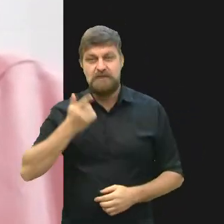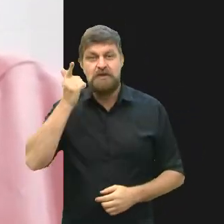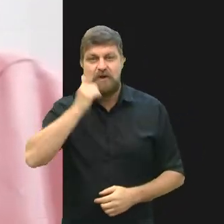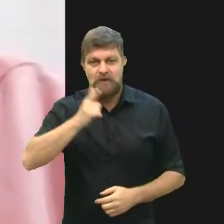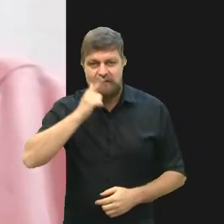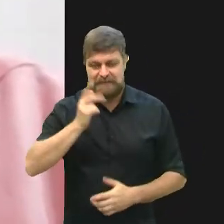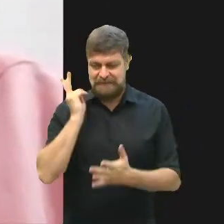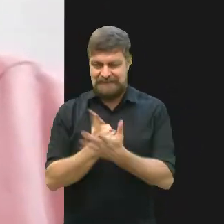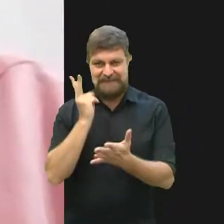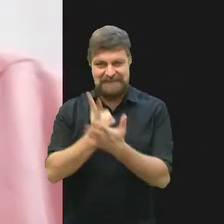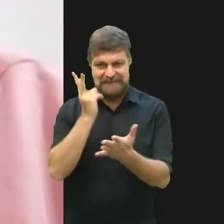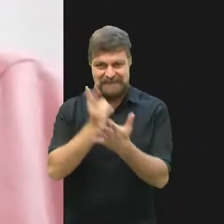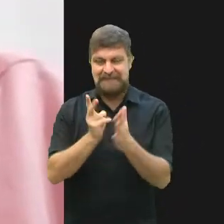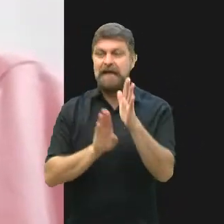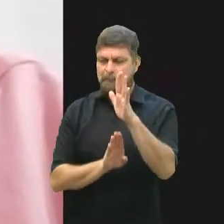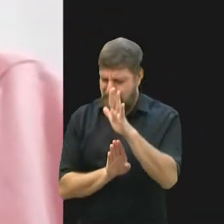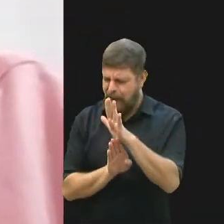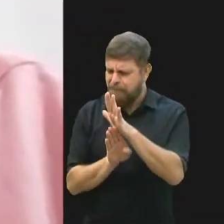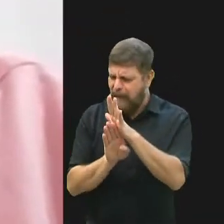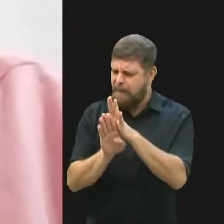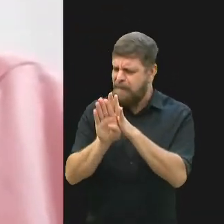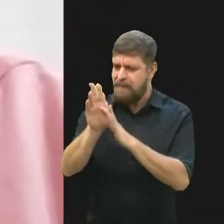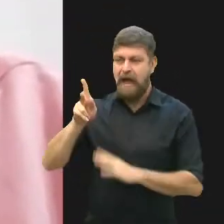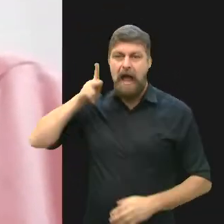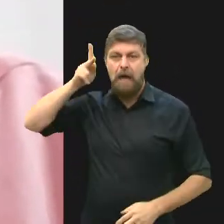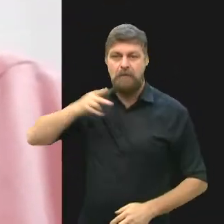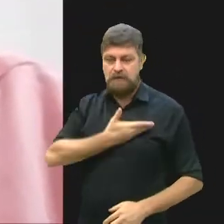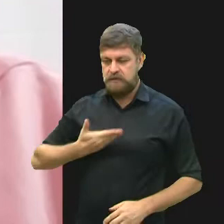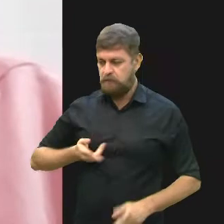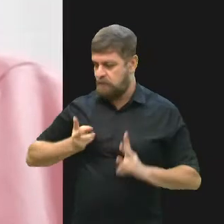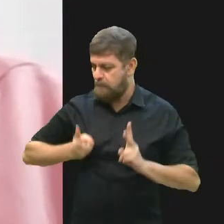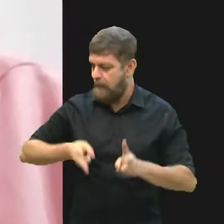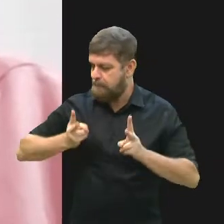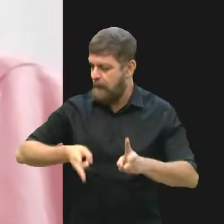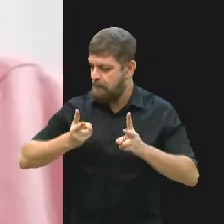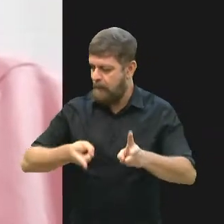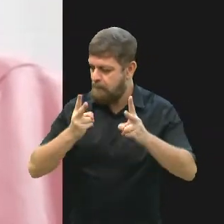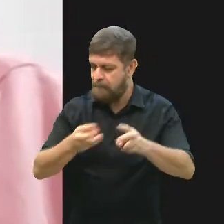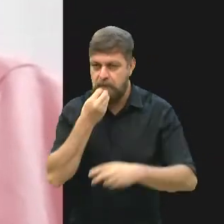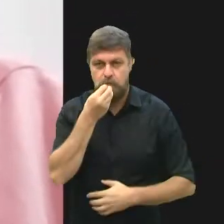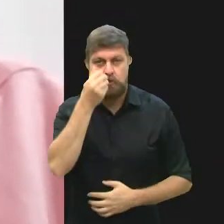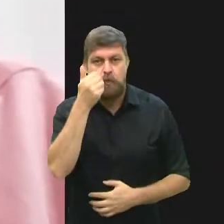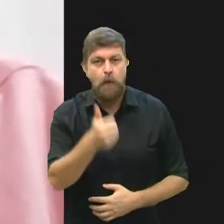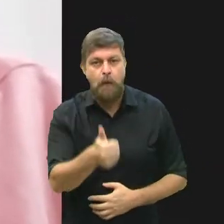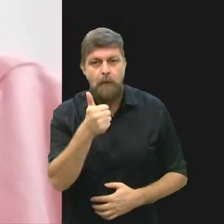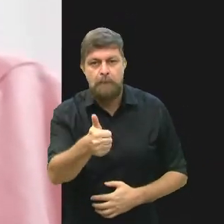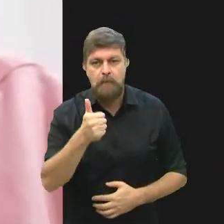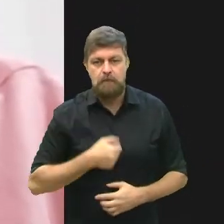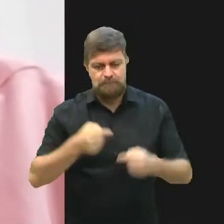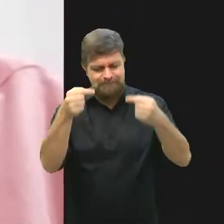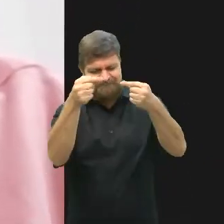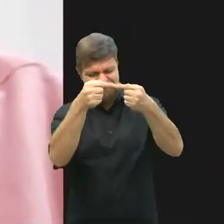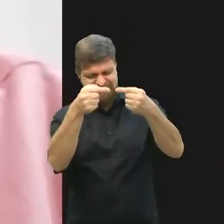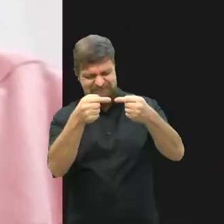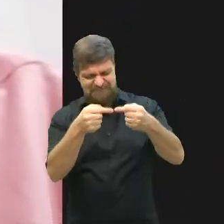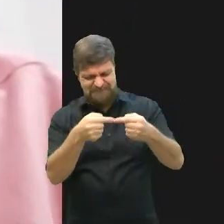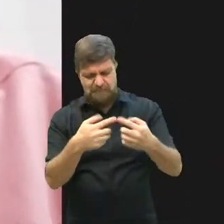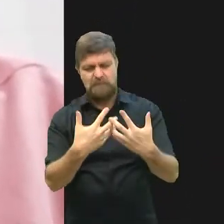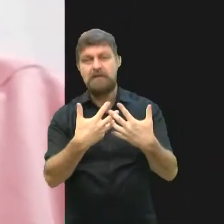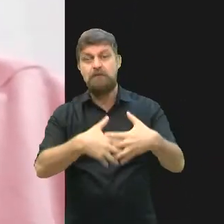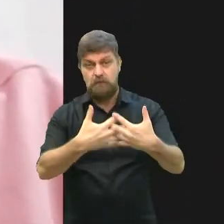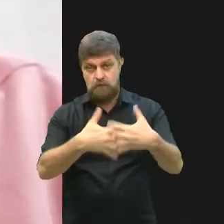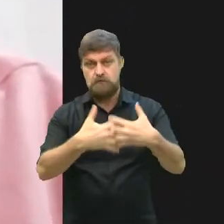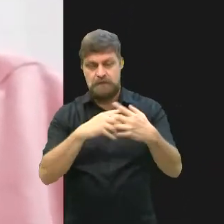de continuidade dessas políticas públicas. Isso é muito bom, porque as políticas públicas estão corretas, estão dando